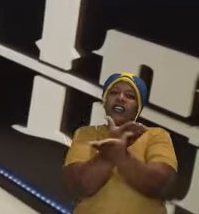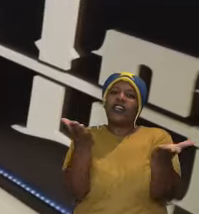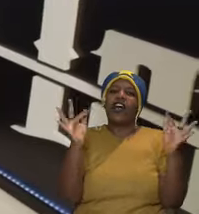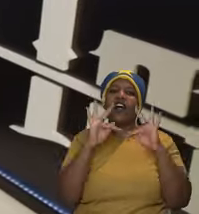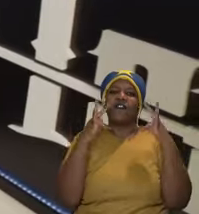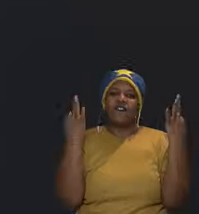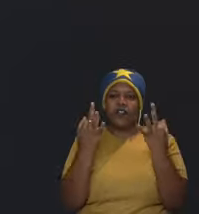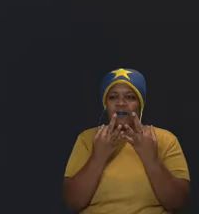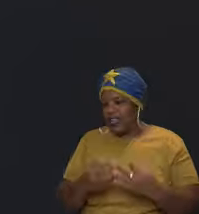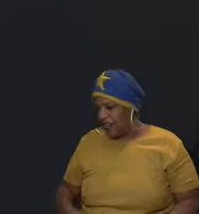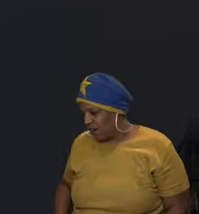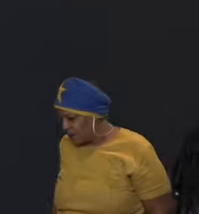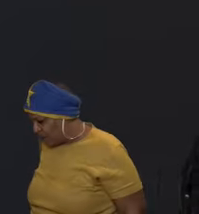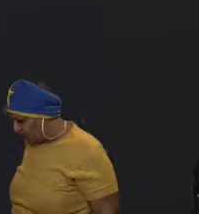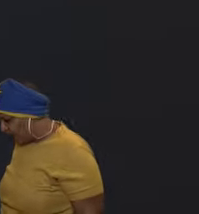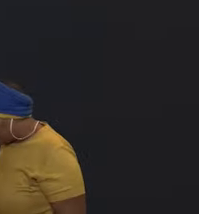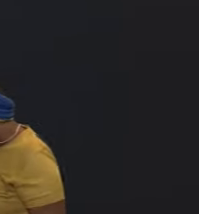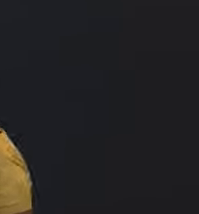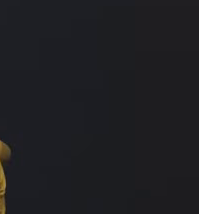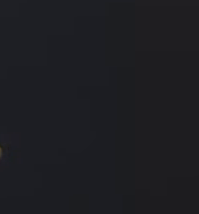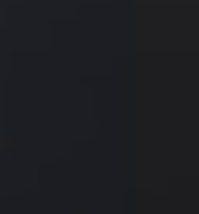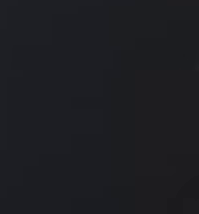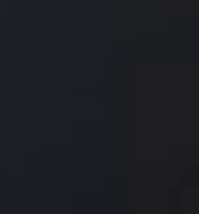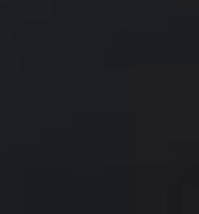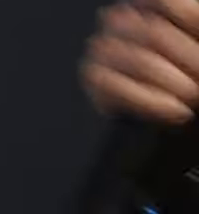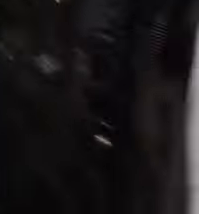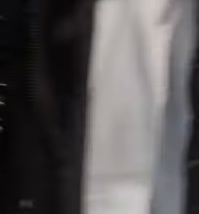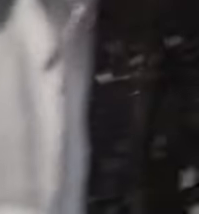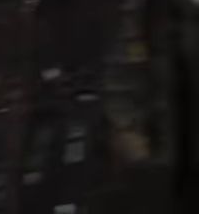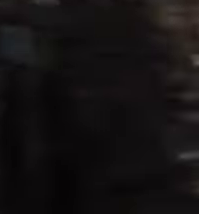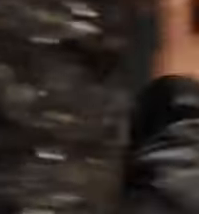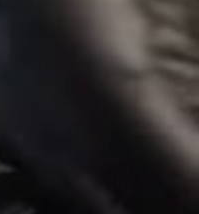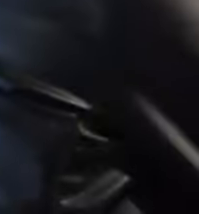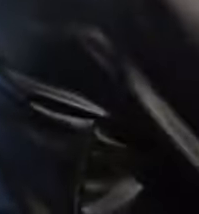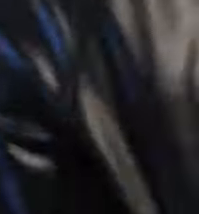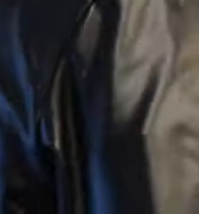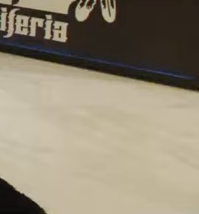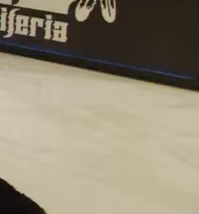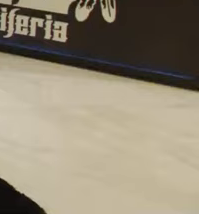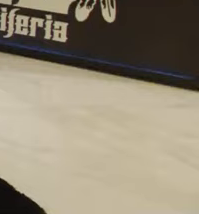salve TT, aquele abraço, mano, é nóis, abraço. Tamo junto. E então, rapaziada. E aí?